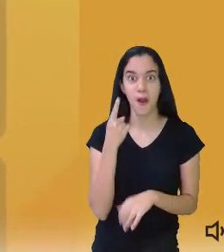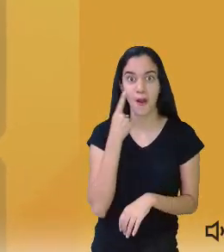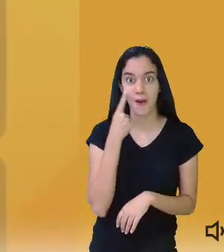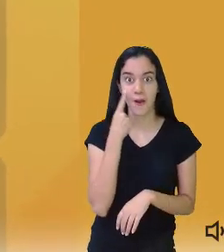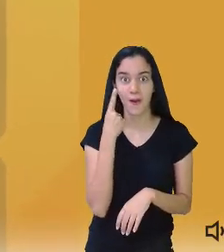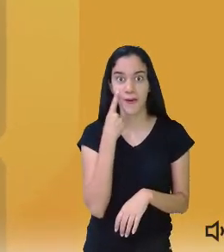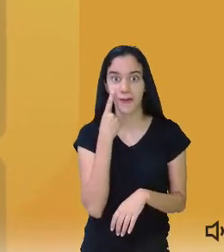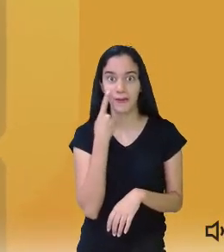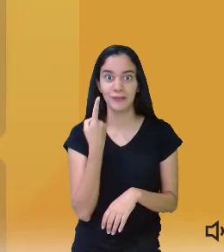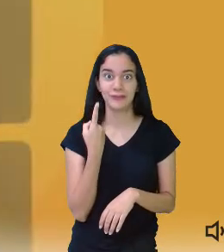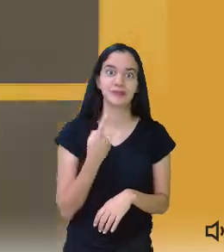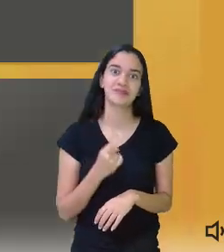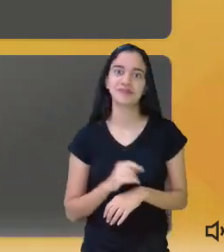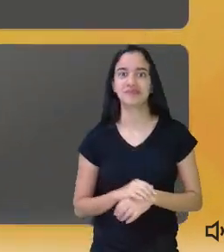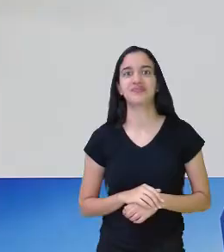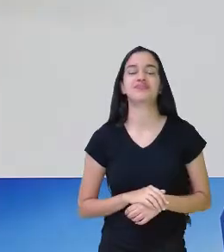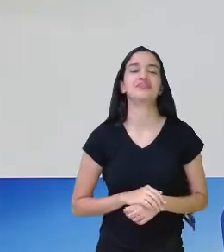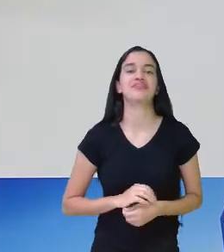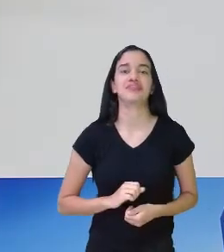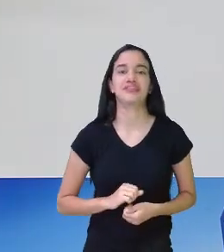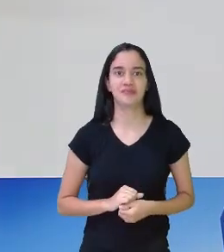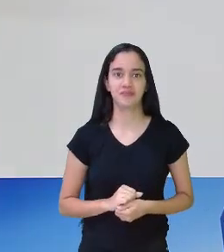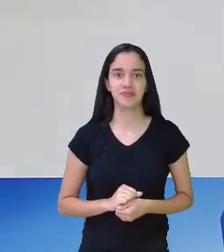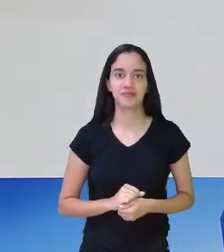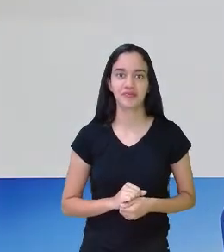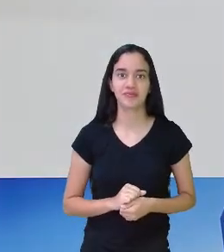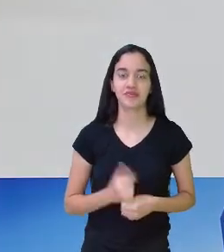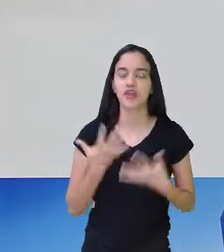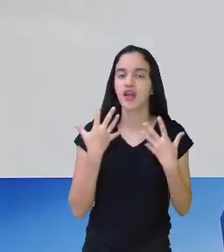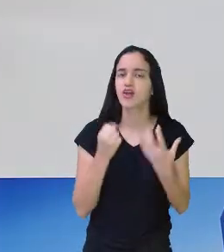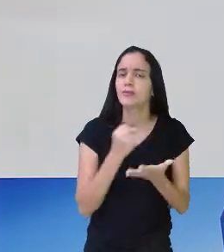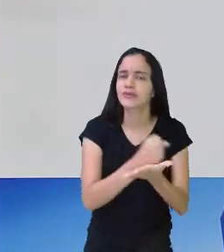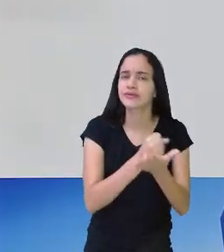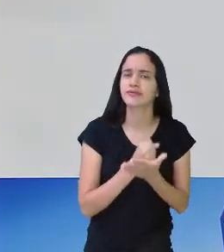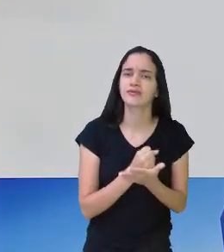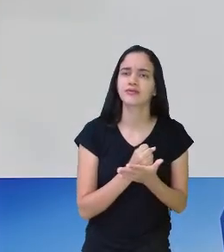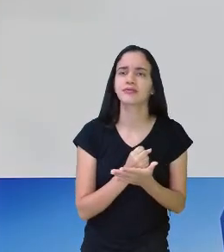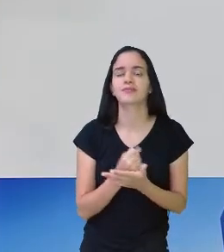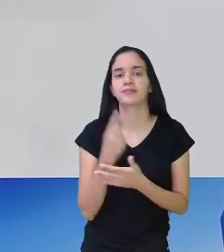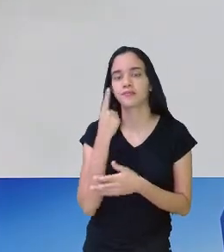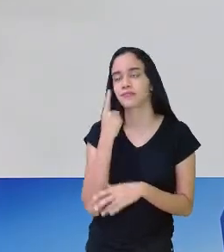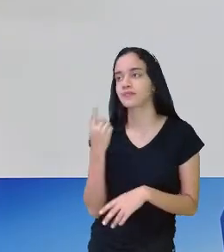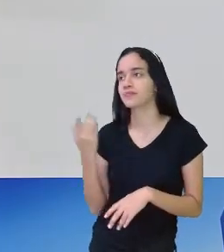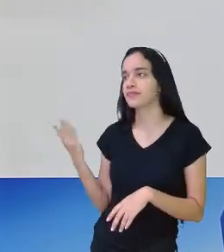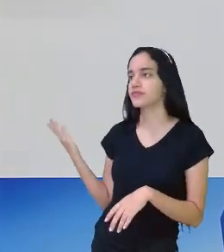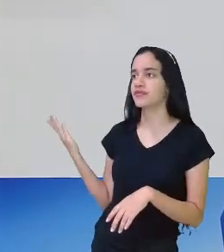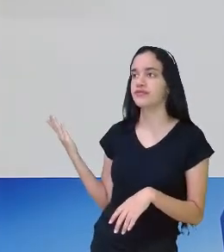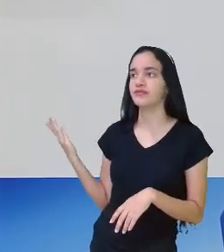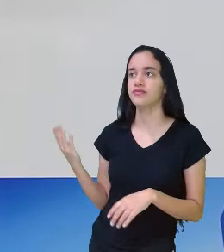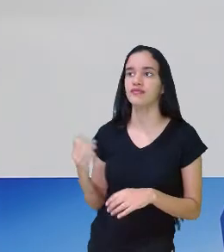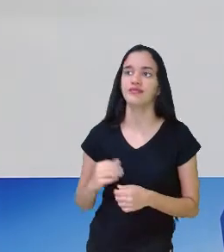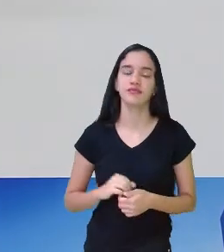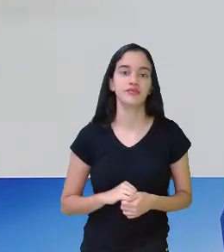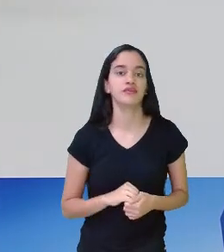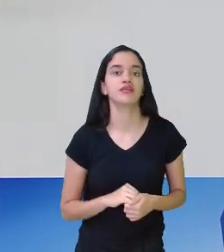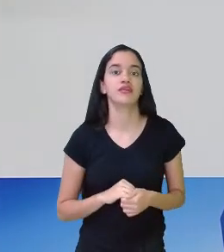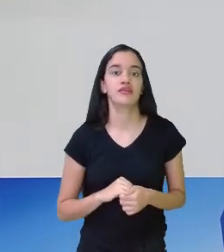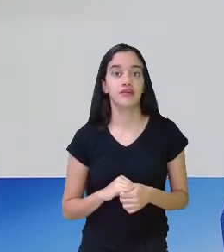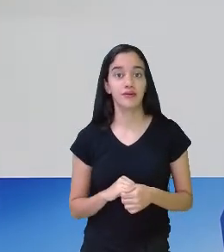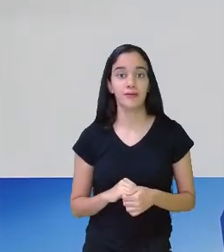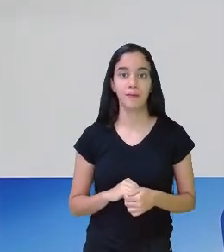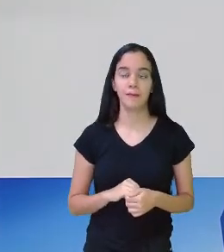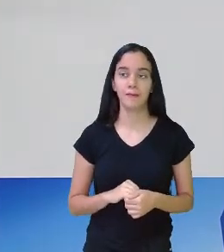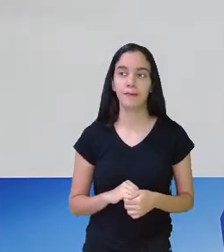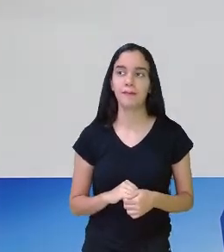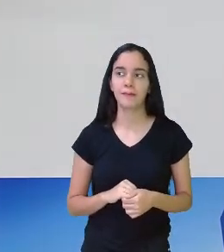deu match. Então, vão me ajudando aí. Vamos abrir esse aqui agora, que é o seixo